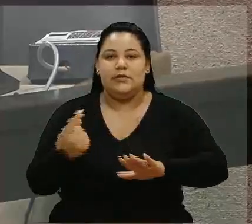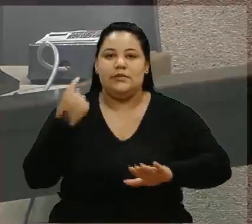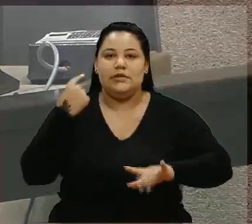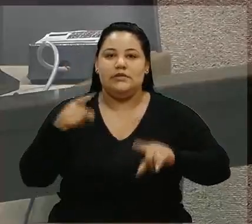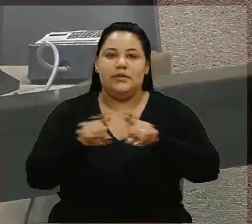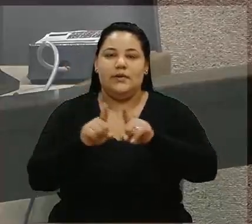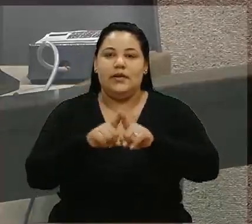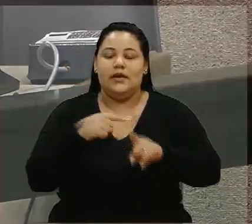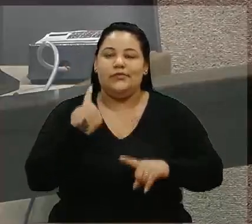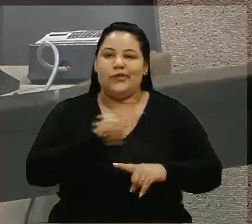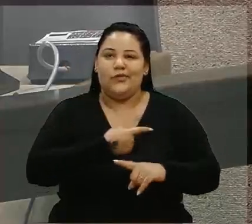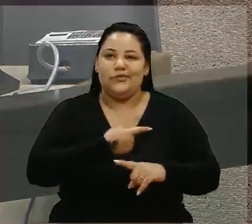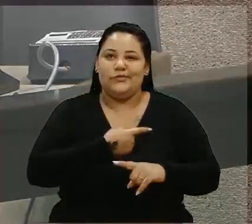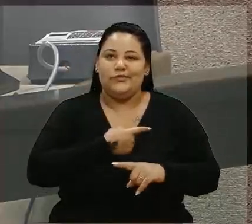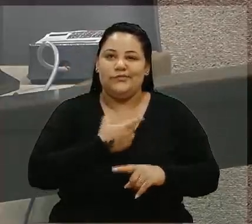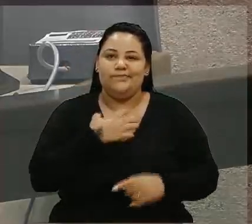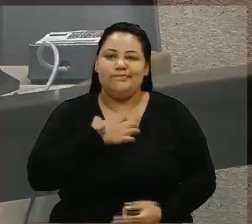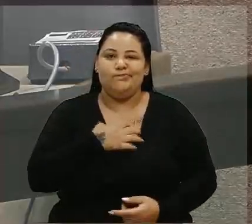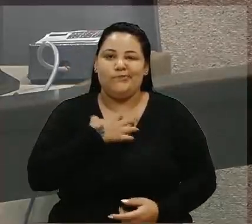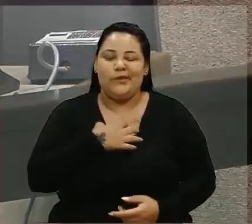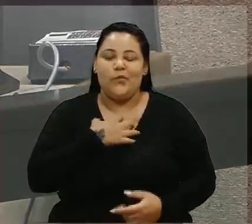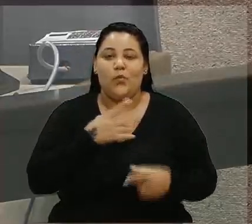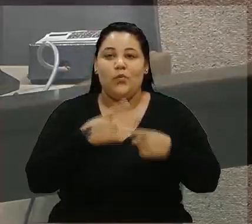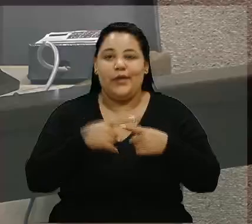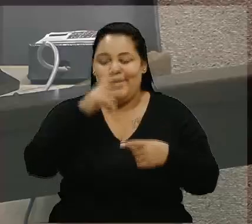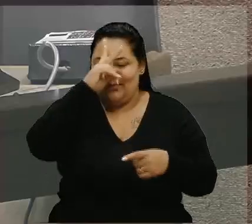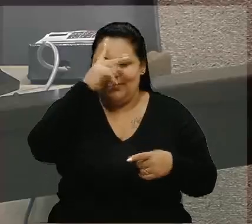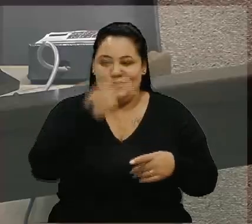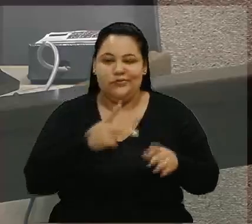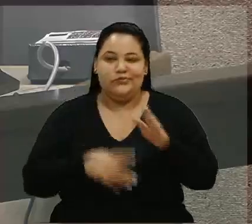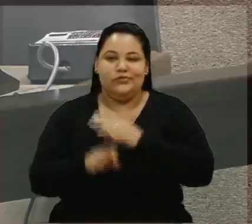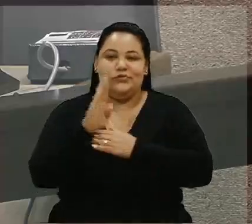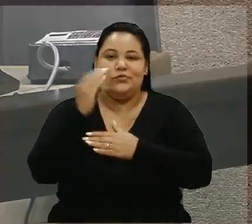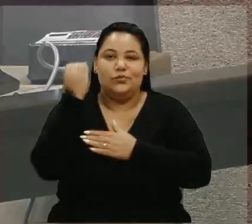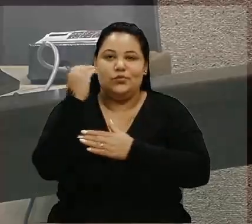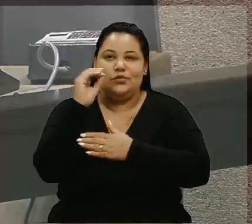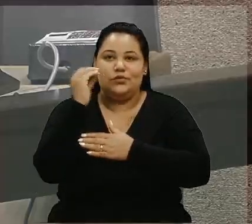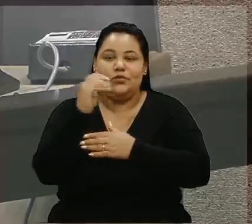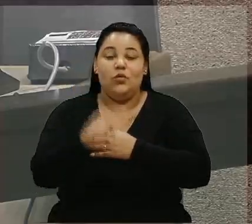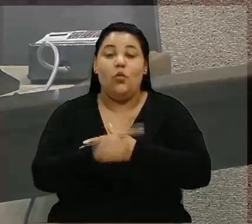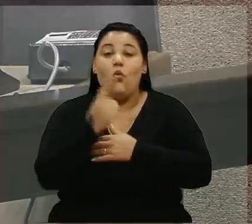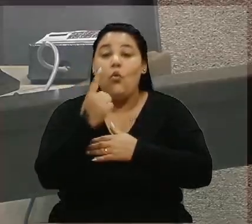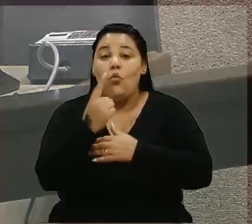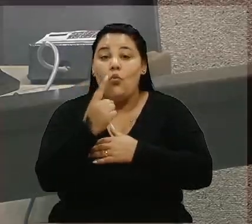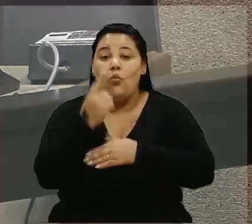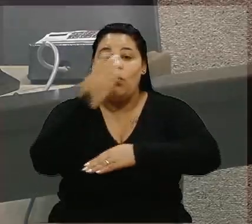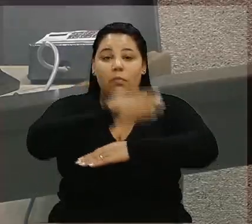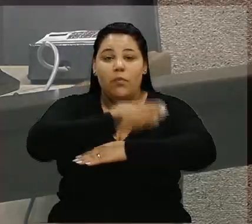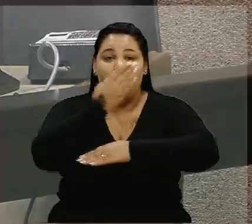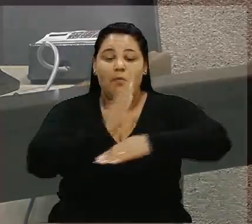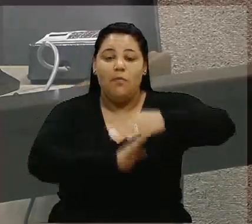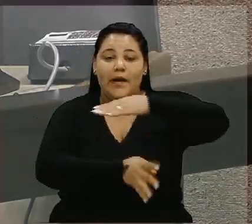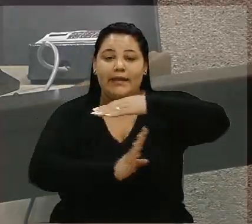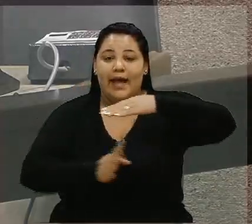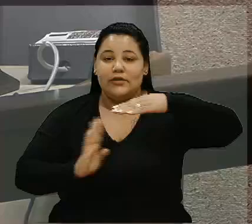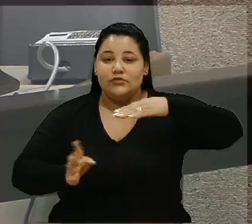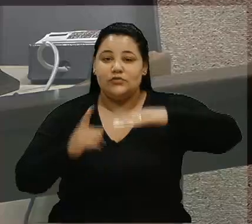a nossa indignação, né, automaticamente para a gente ir a Porto Alegre tinha um pedágio que a gente pagava